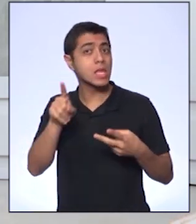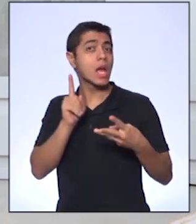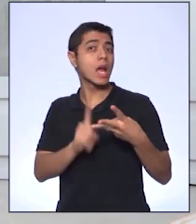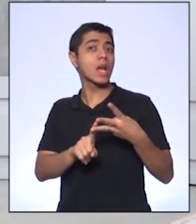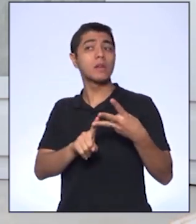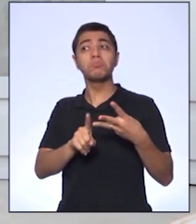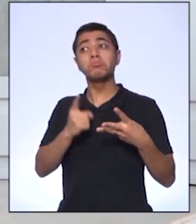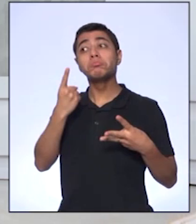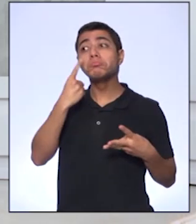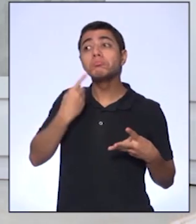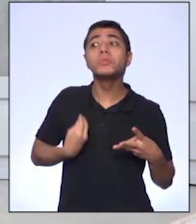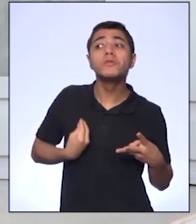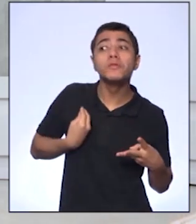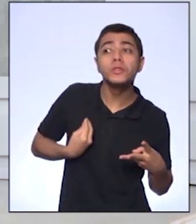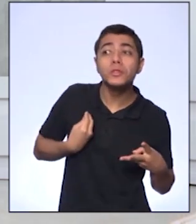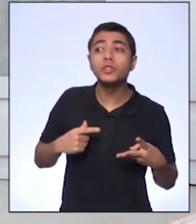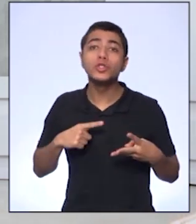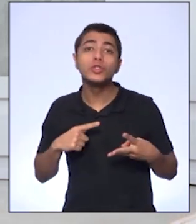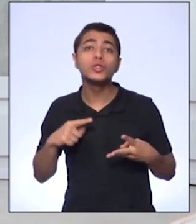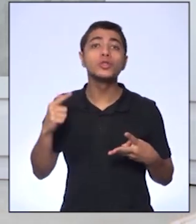beleza? Mas,